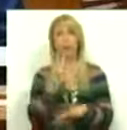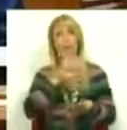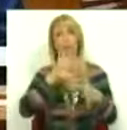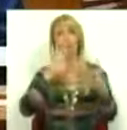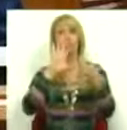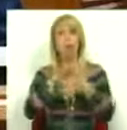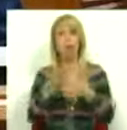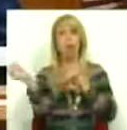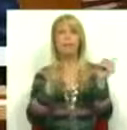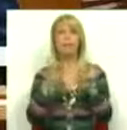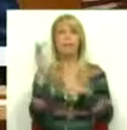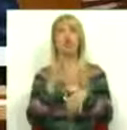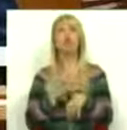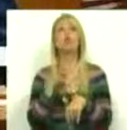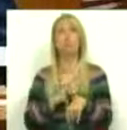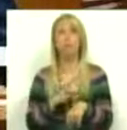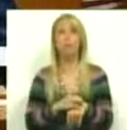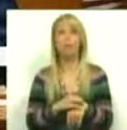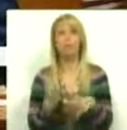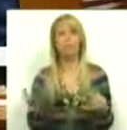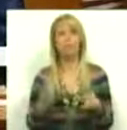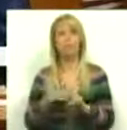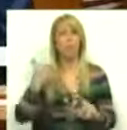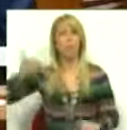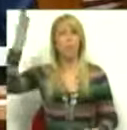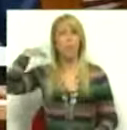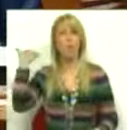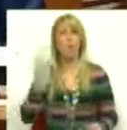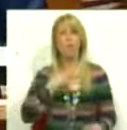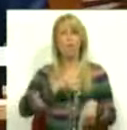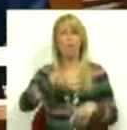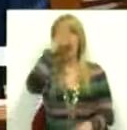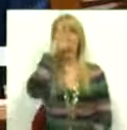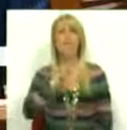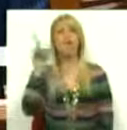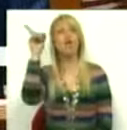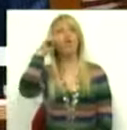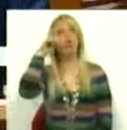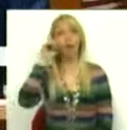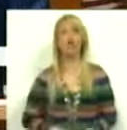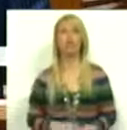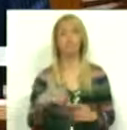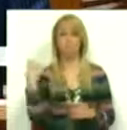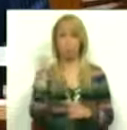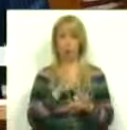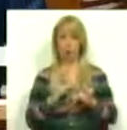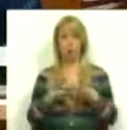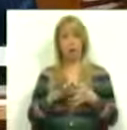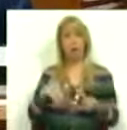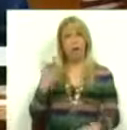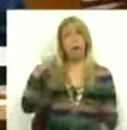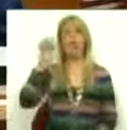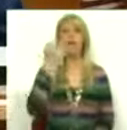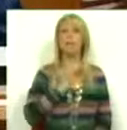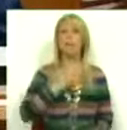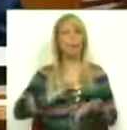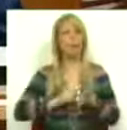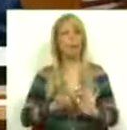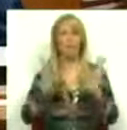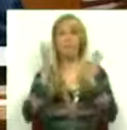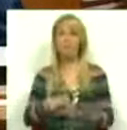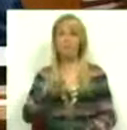de doentes datam precisamente do governo de José Sócrates. Para nós, grupo parlamentar do PSD, é de facto necessário